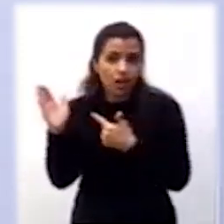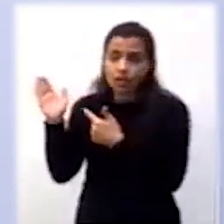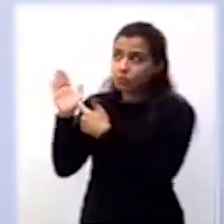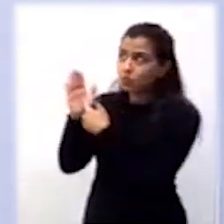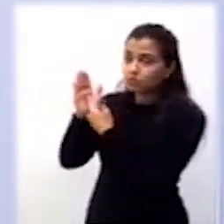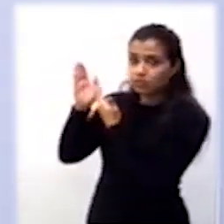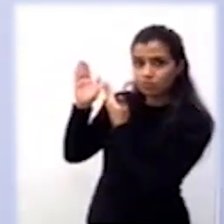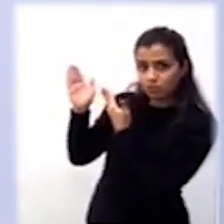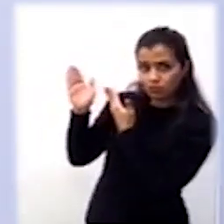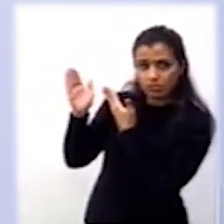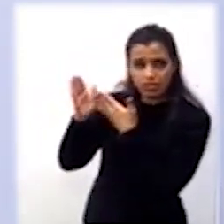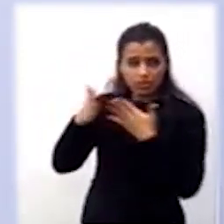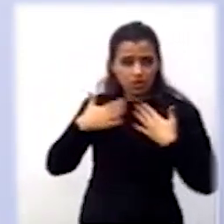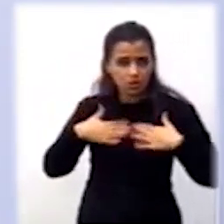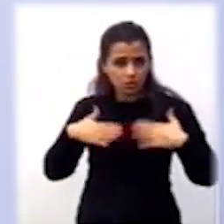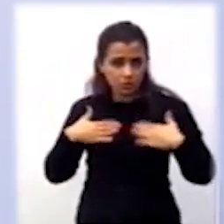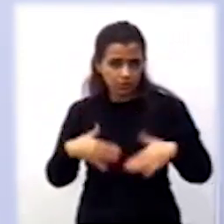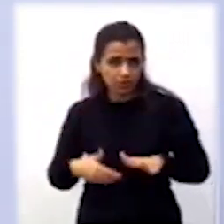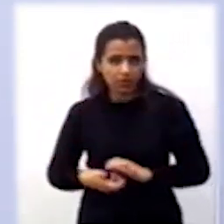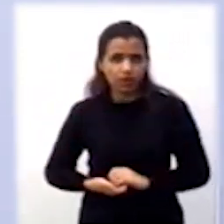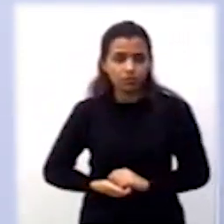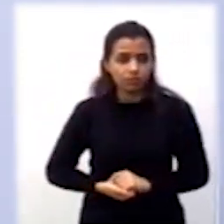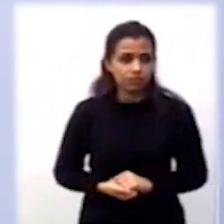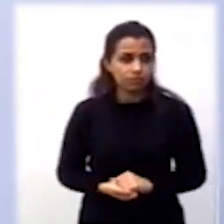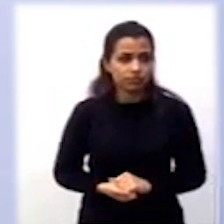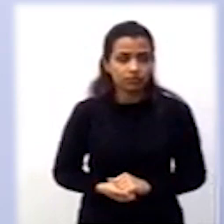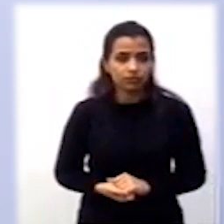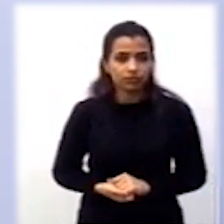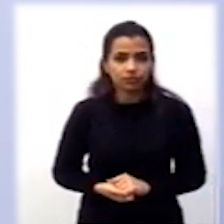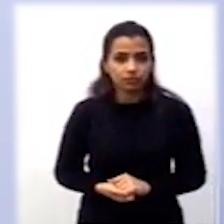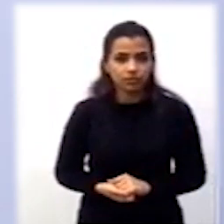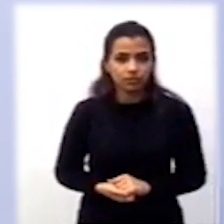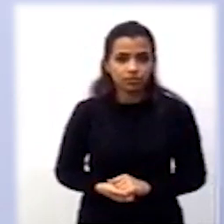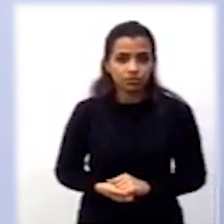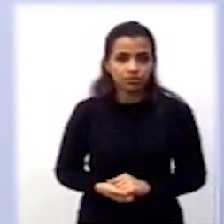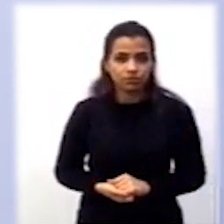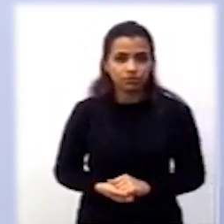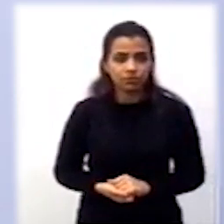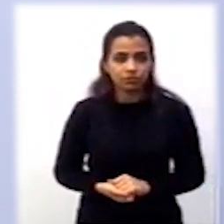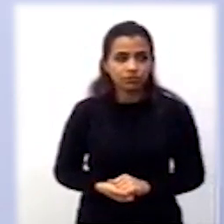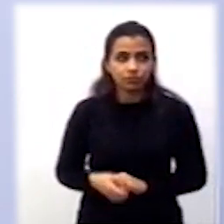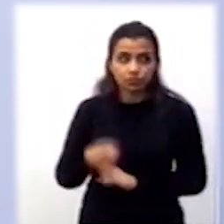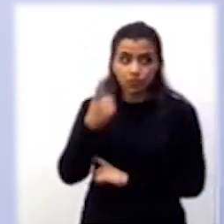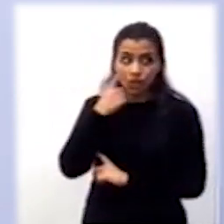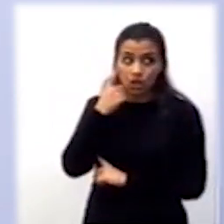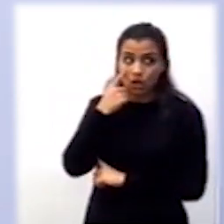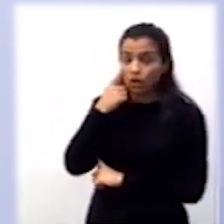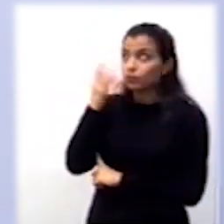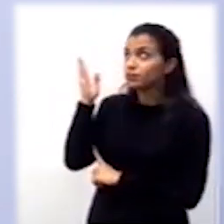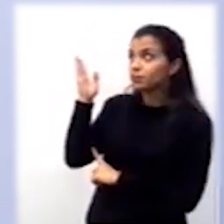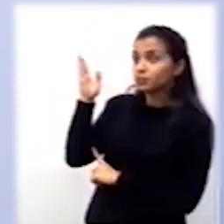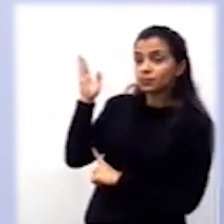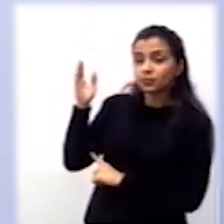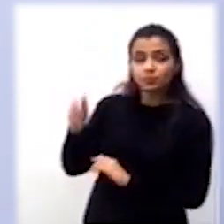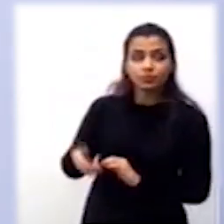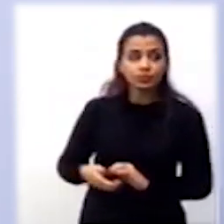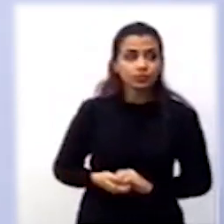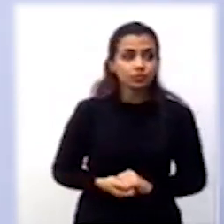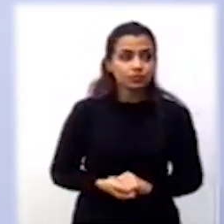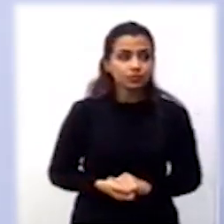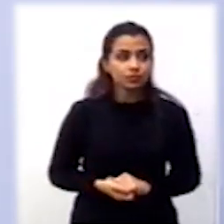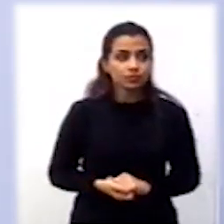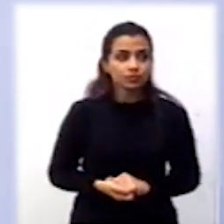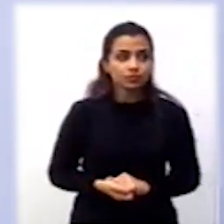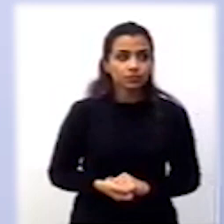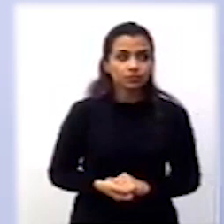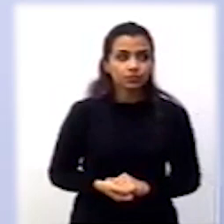galera. A gente vai ver aqui com calma, eu vou montar para vocês. Então a gente vai ver aqui, vou colocar aqui para vocês uma classificação